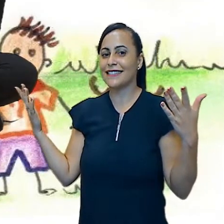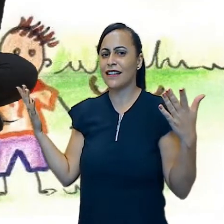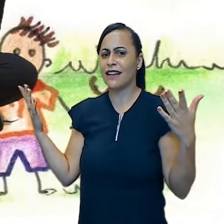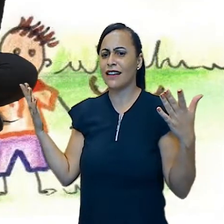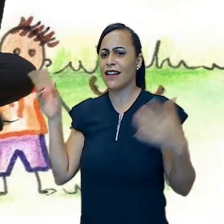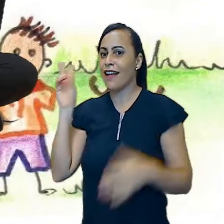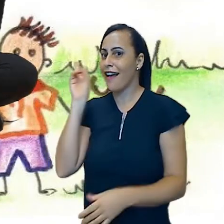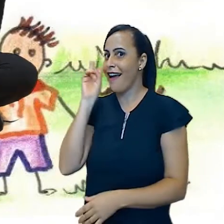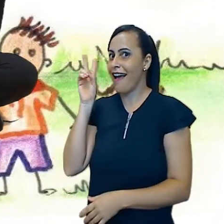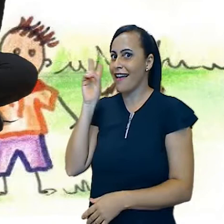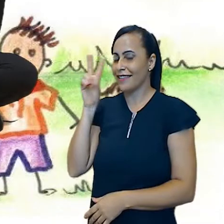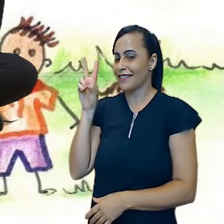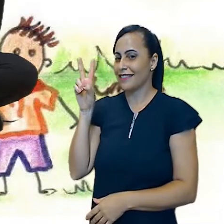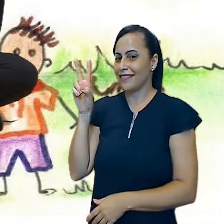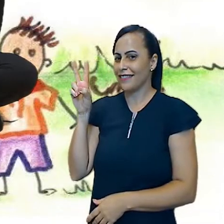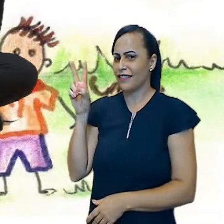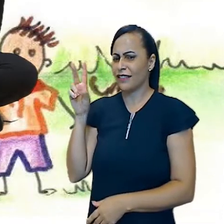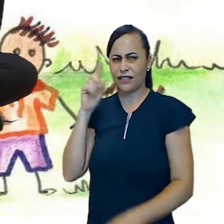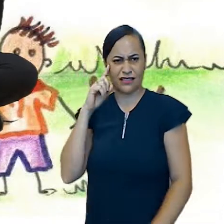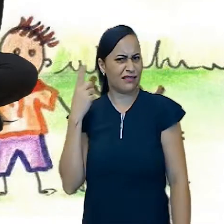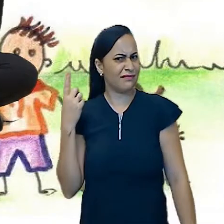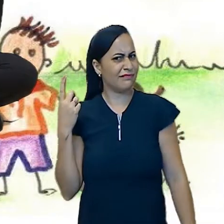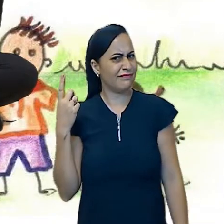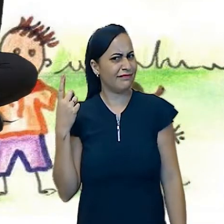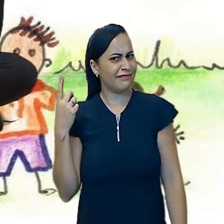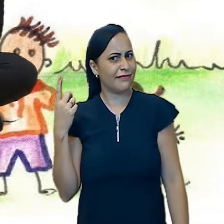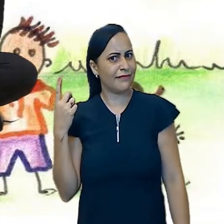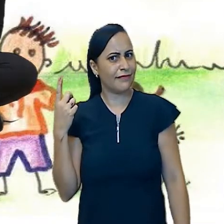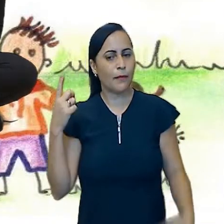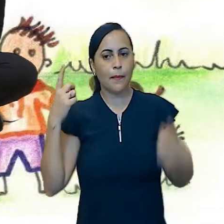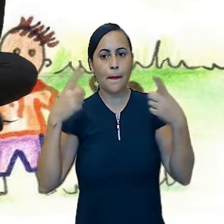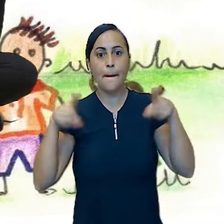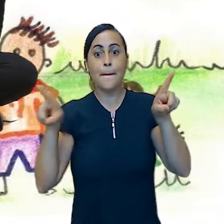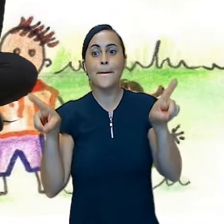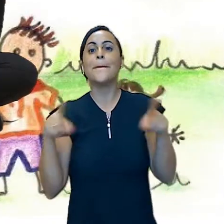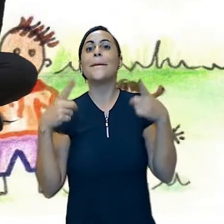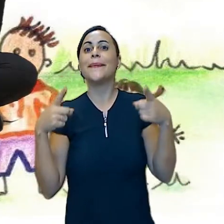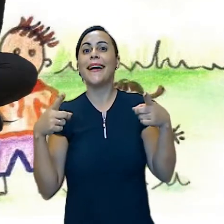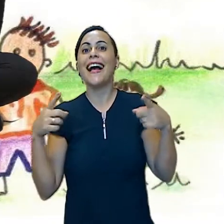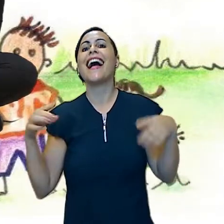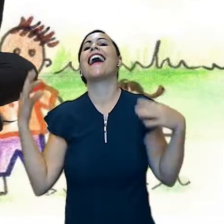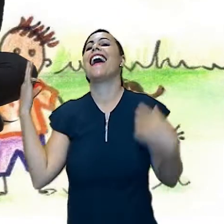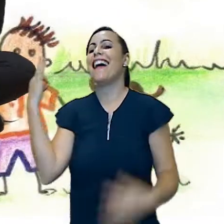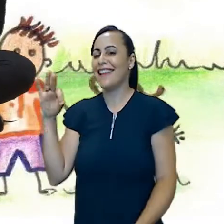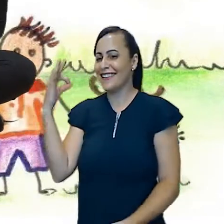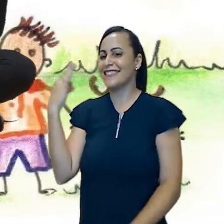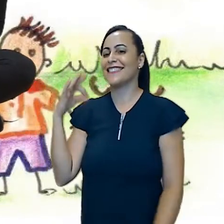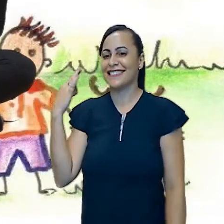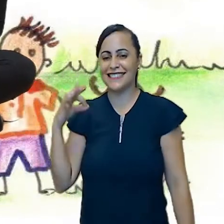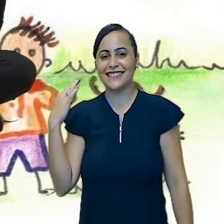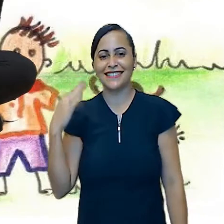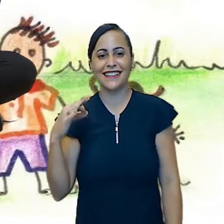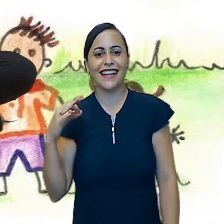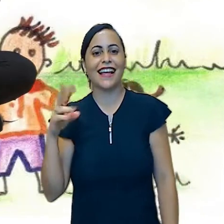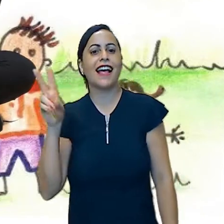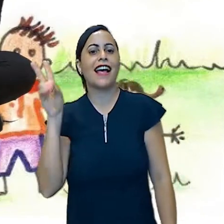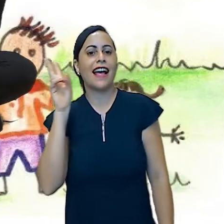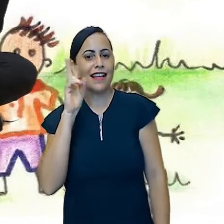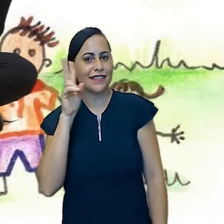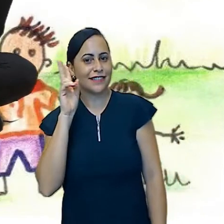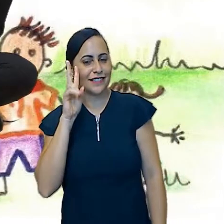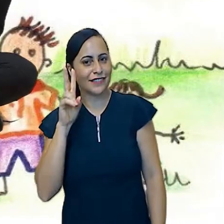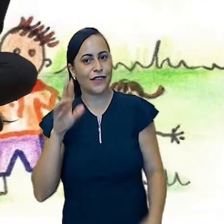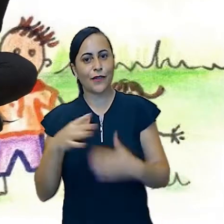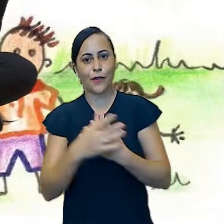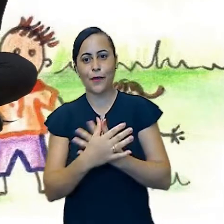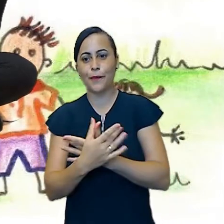de história? Será? De música? De música! A história da borboletinha